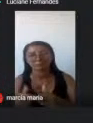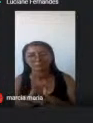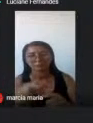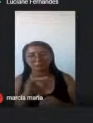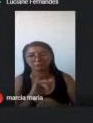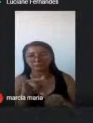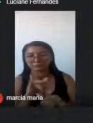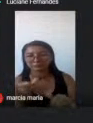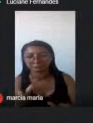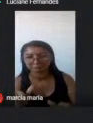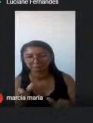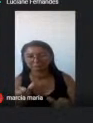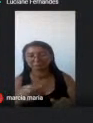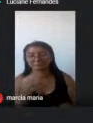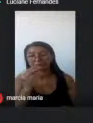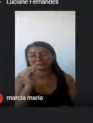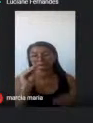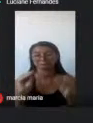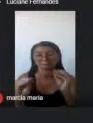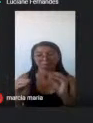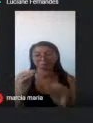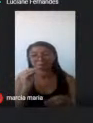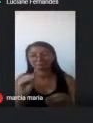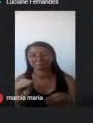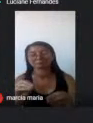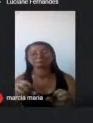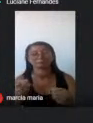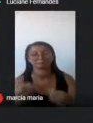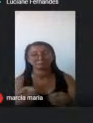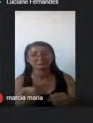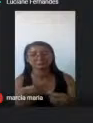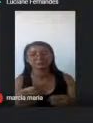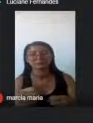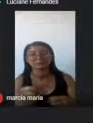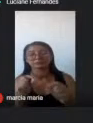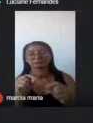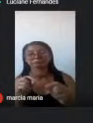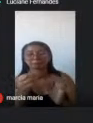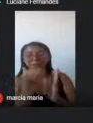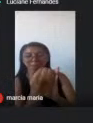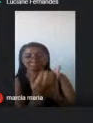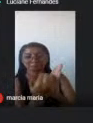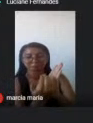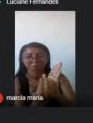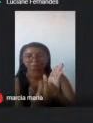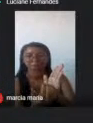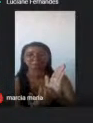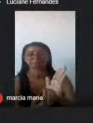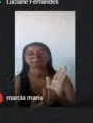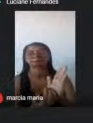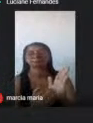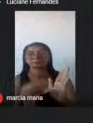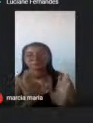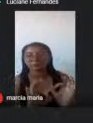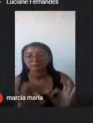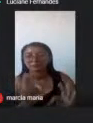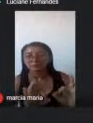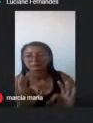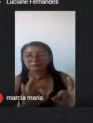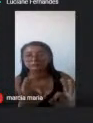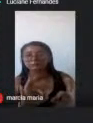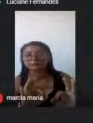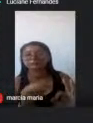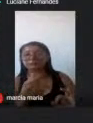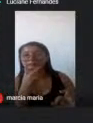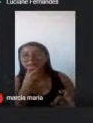temos ignorado e não preencheu a ficha 142 mais 164 homens, ou seja,